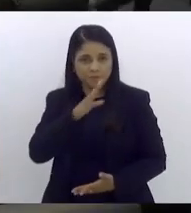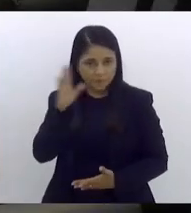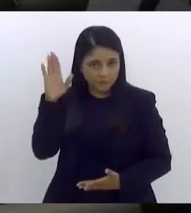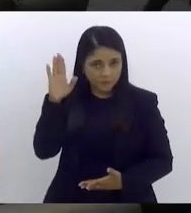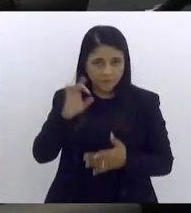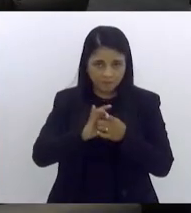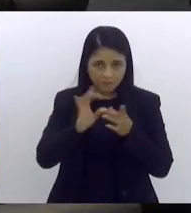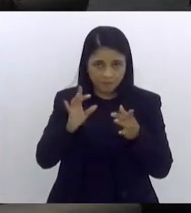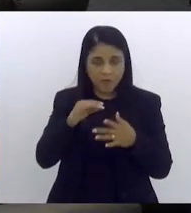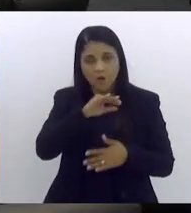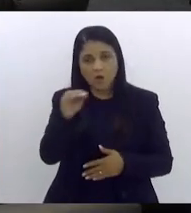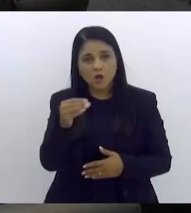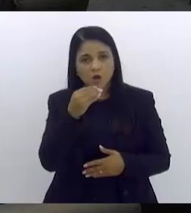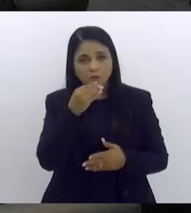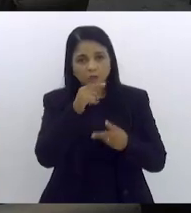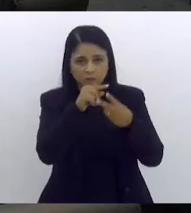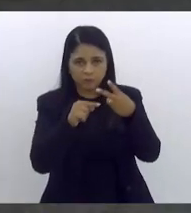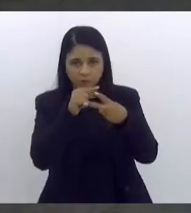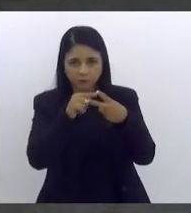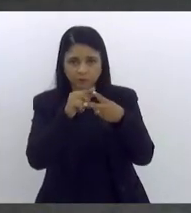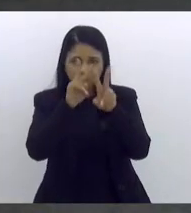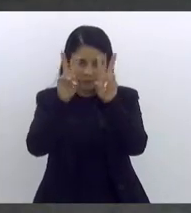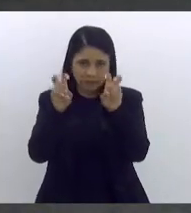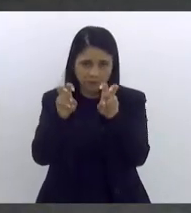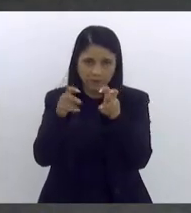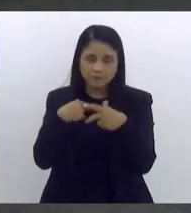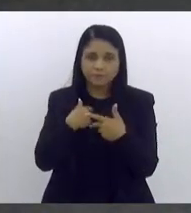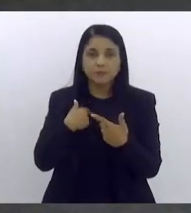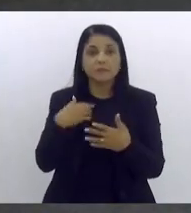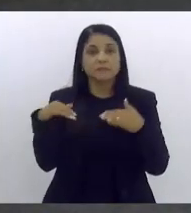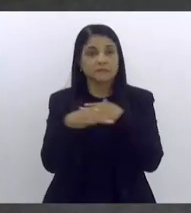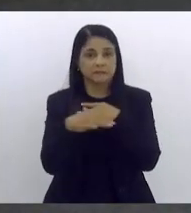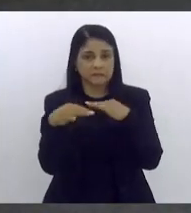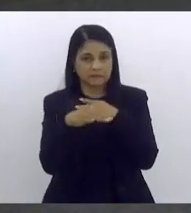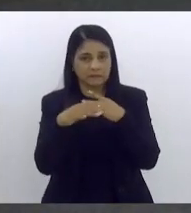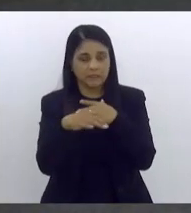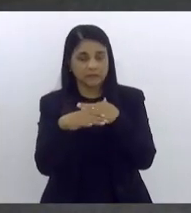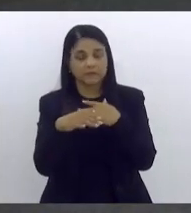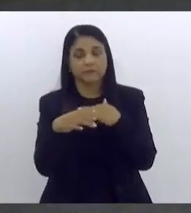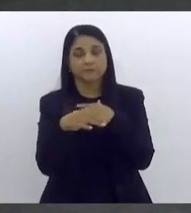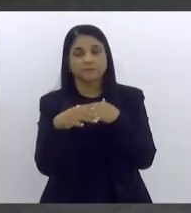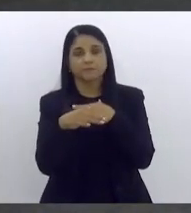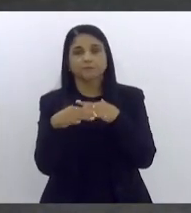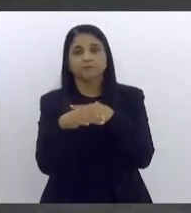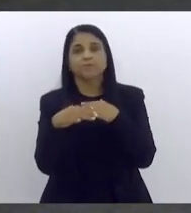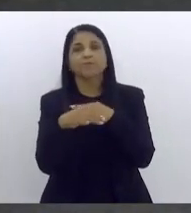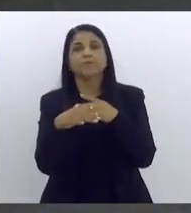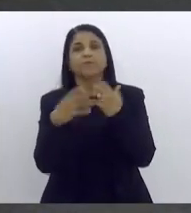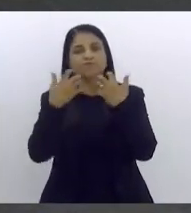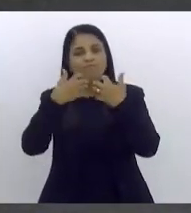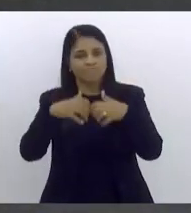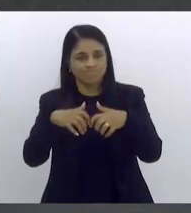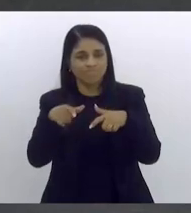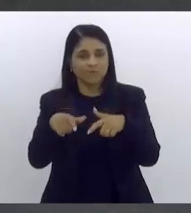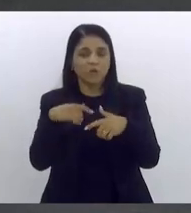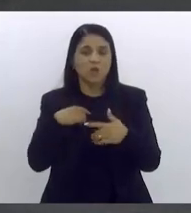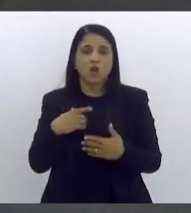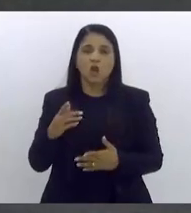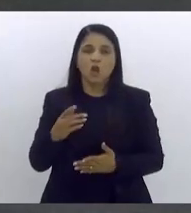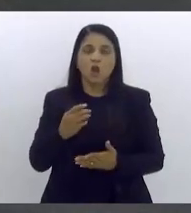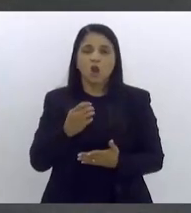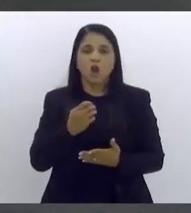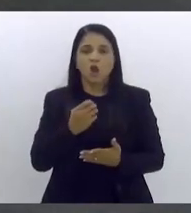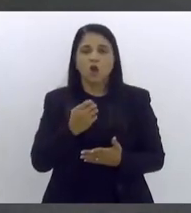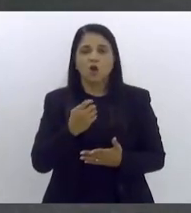essa oportunidade para falar de dois assuntos rápidos sobre a minha cidade. O primeiro é a constante covardia do governo do